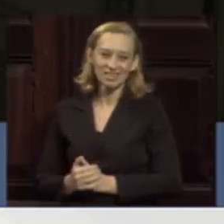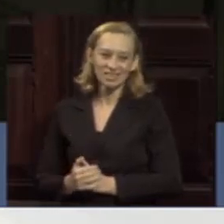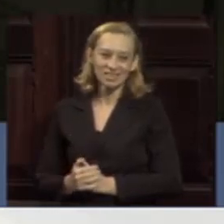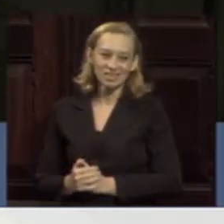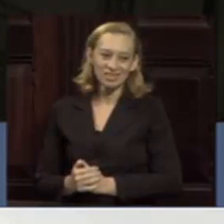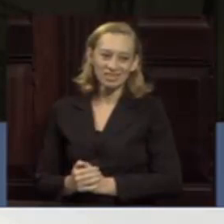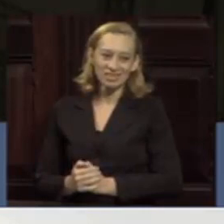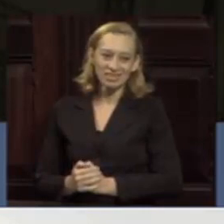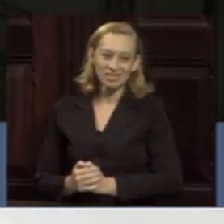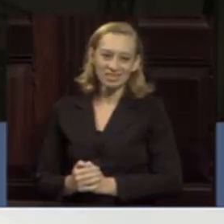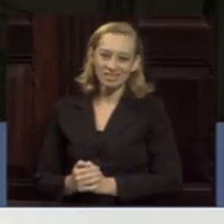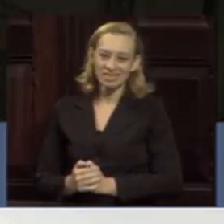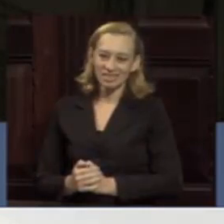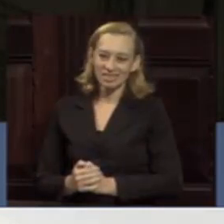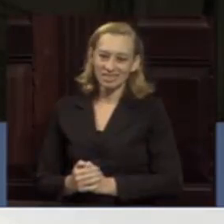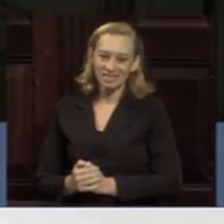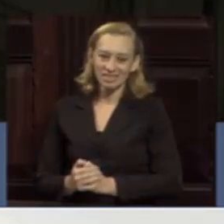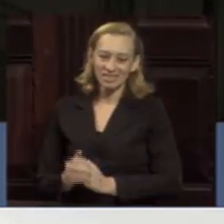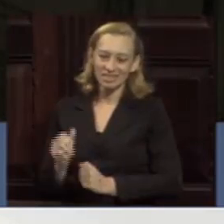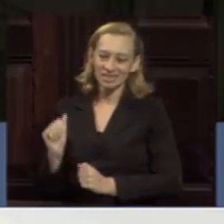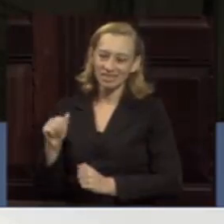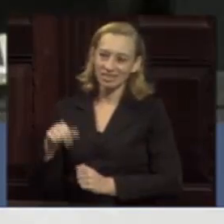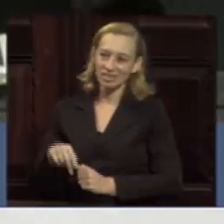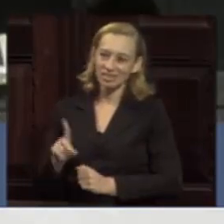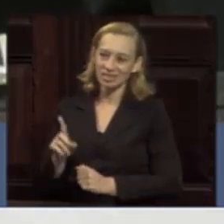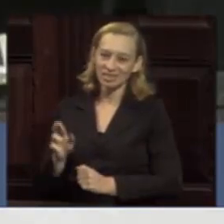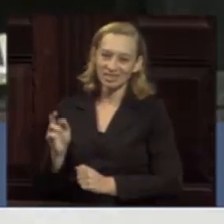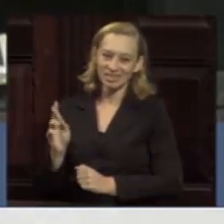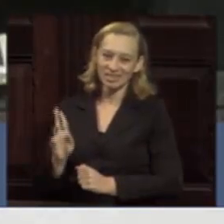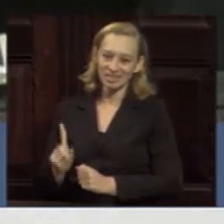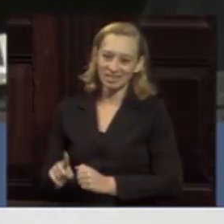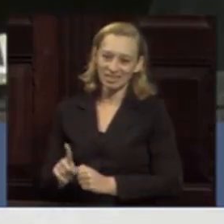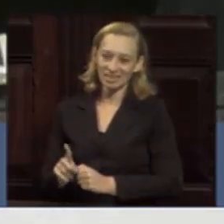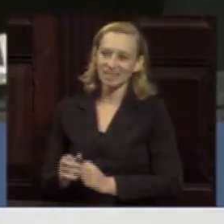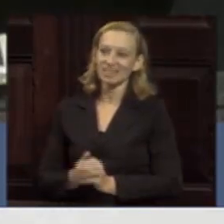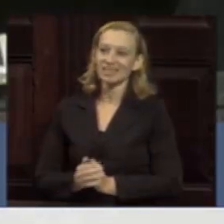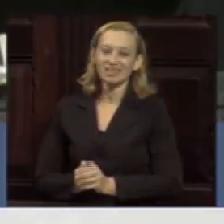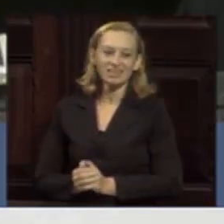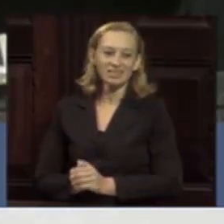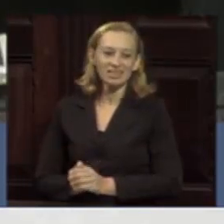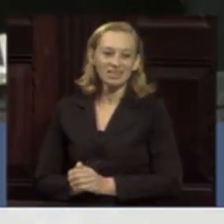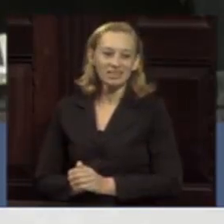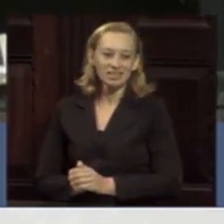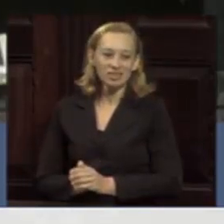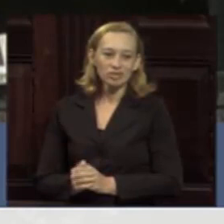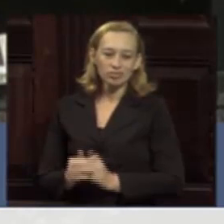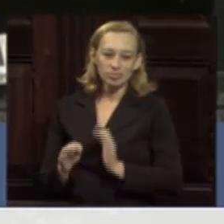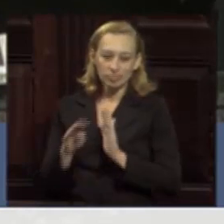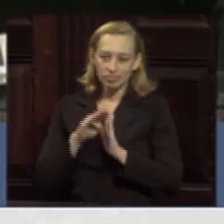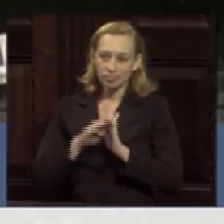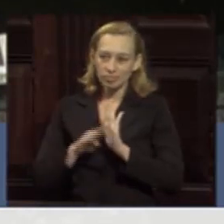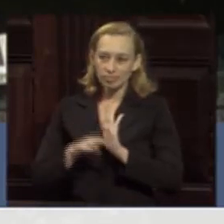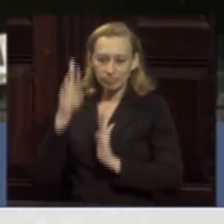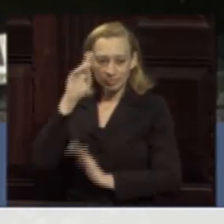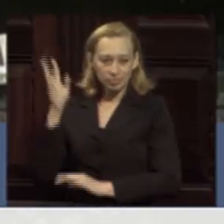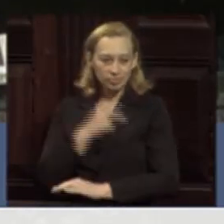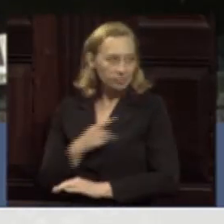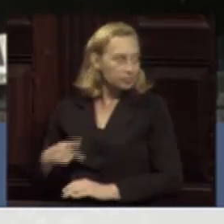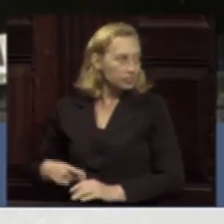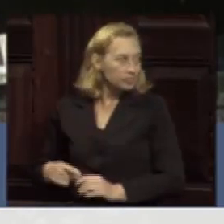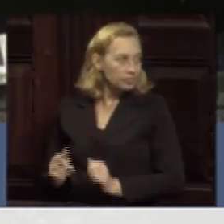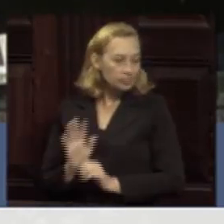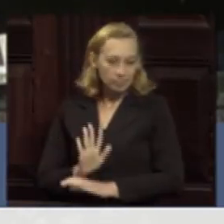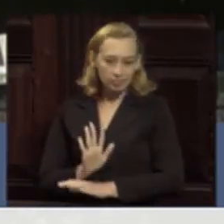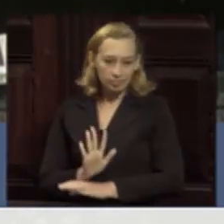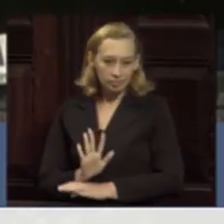isso o André Lazzaroni vai cantar no meu ouvido. Pela ordem, senhor presidente. Só um minutinho, deixa a presidência concluir o